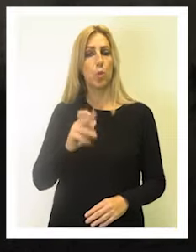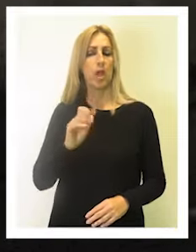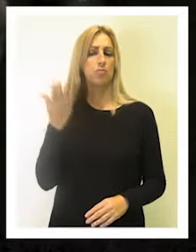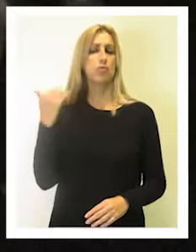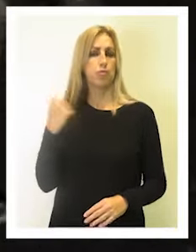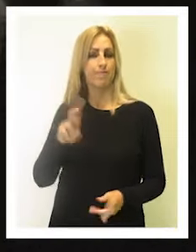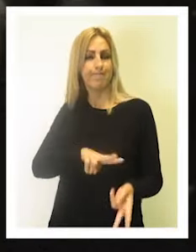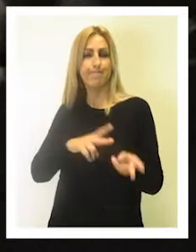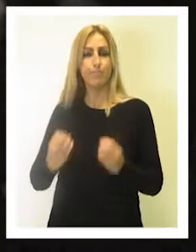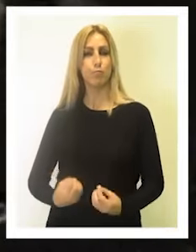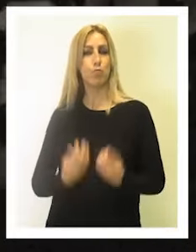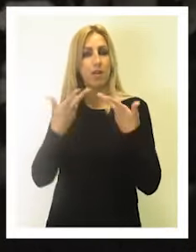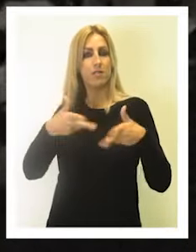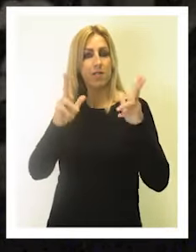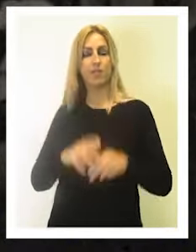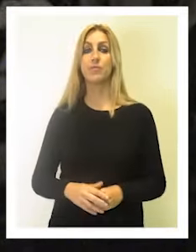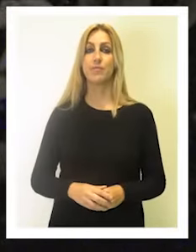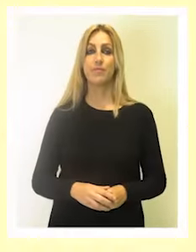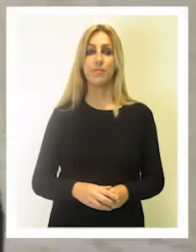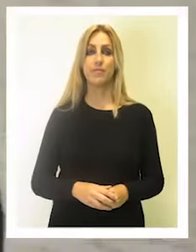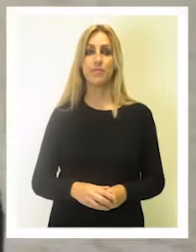50 anos, tornámo-nos finalmente livres.